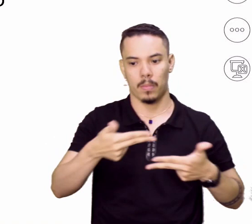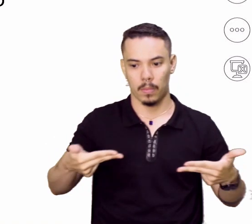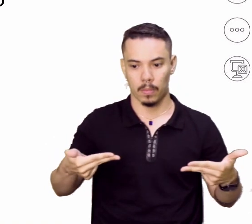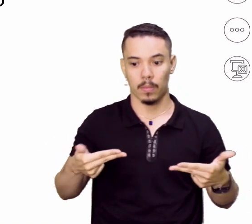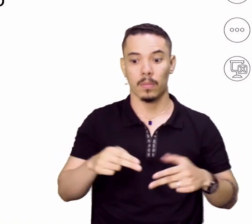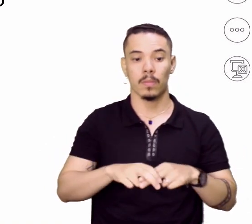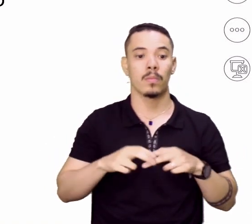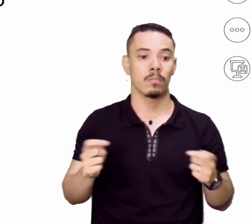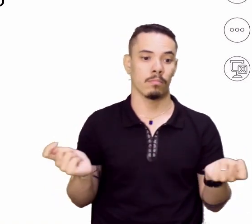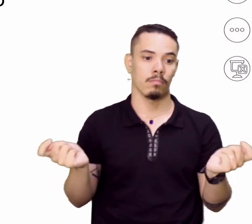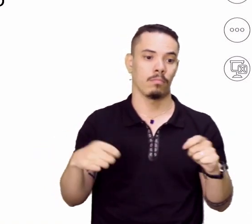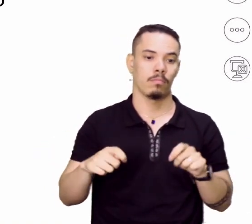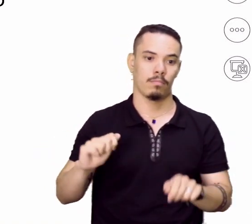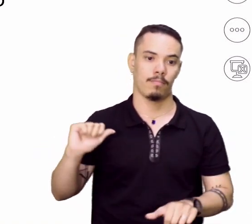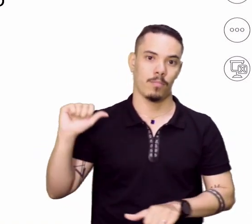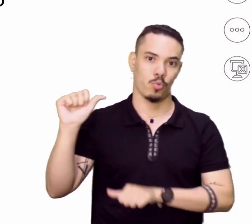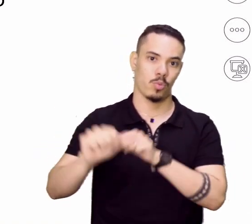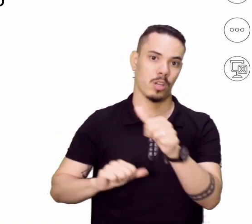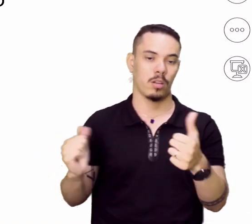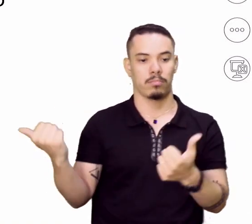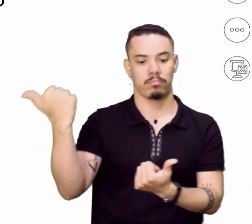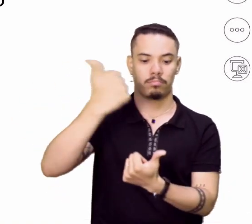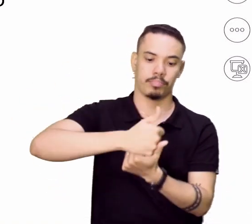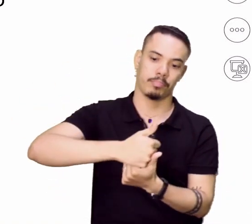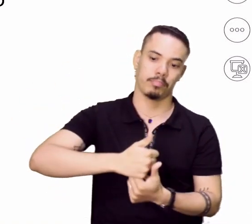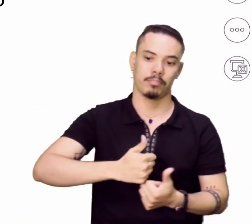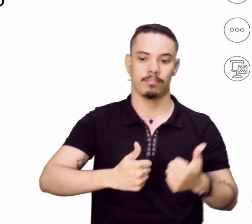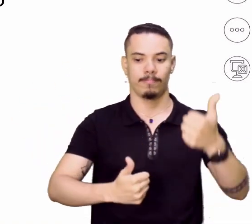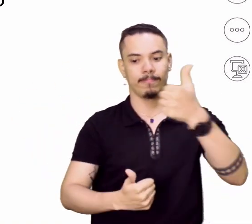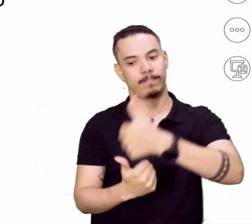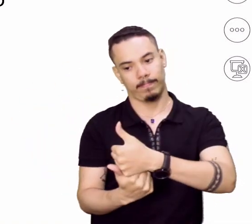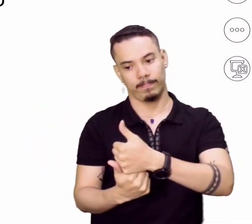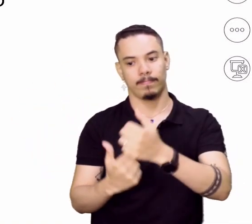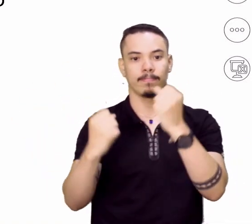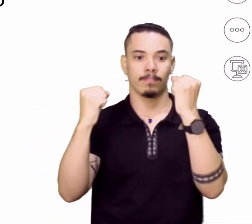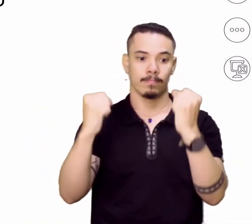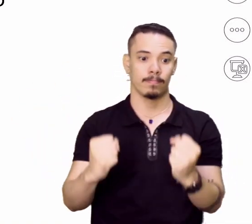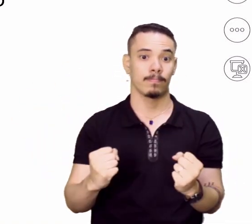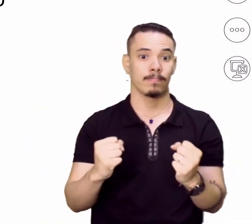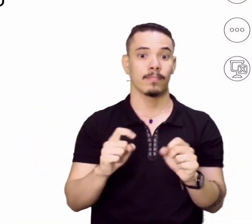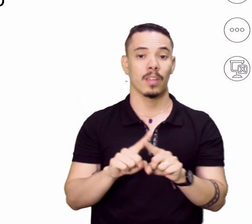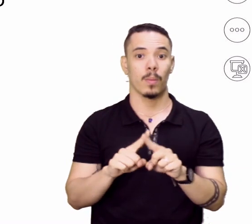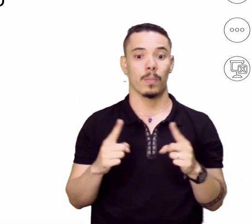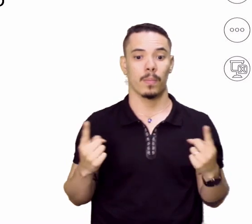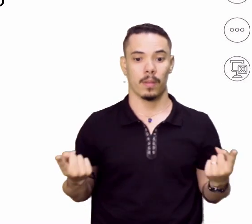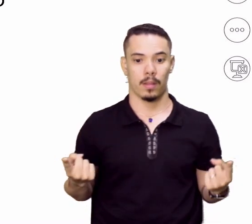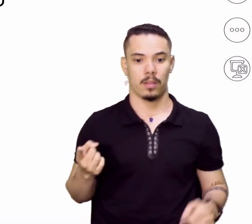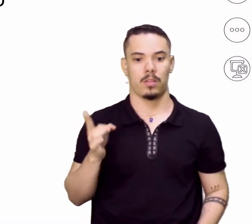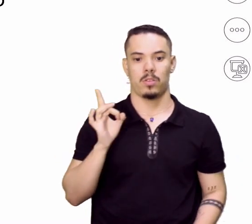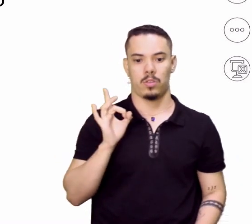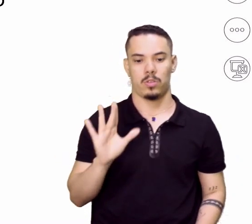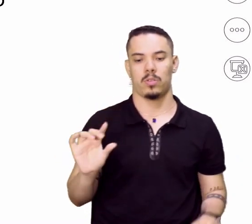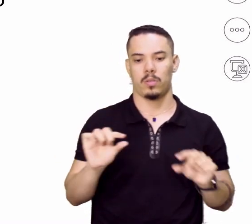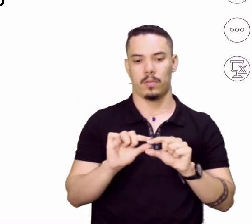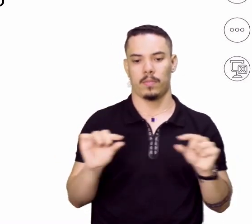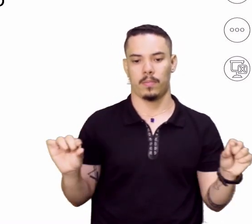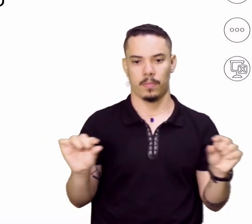fazer essa mudança de um com o outro. Mas essa mudança só vai existir nas